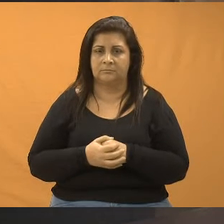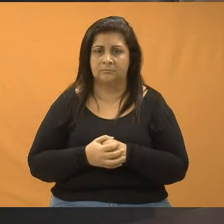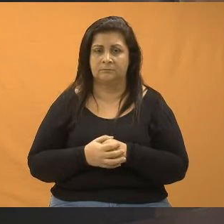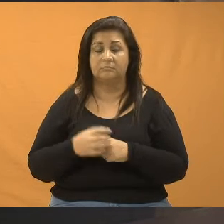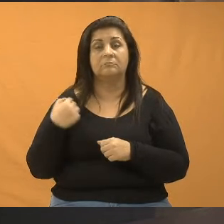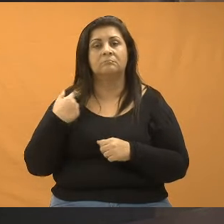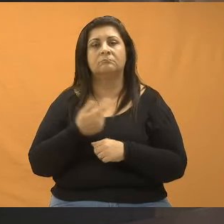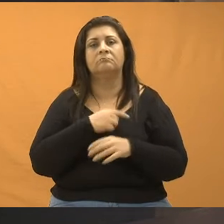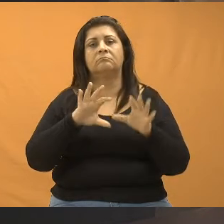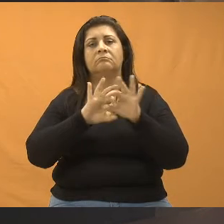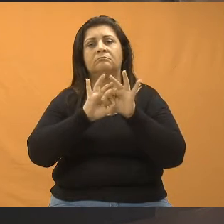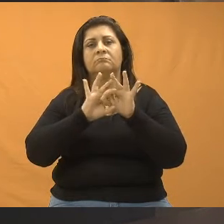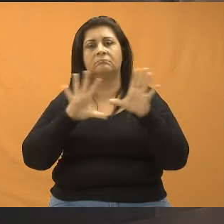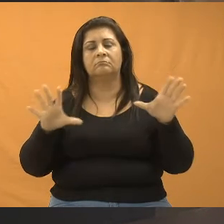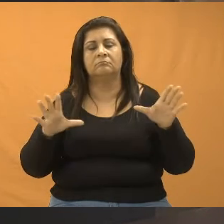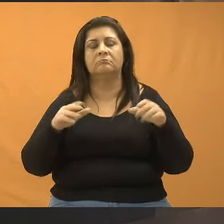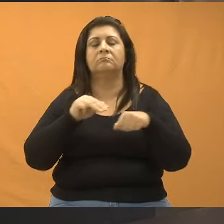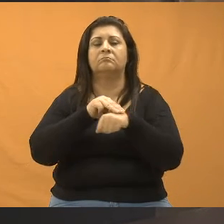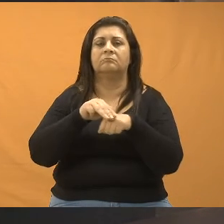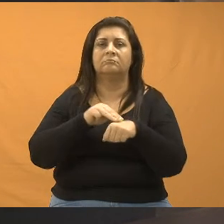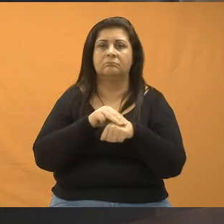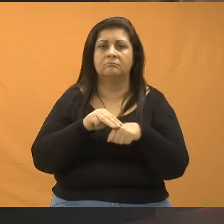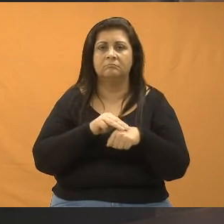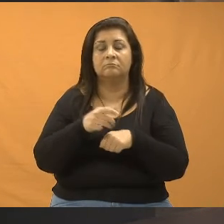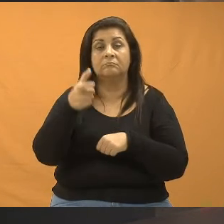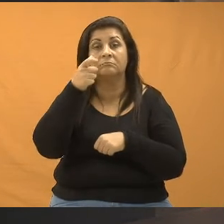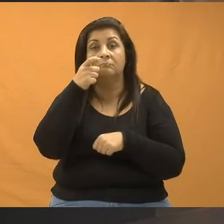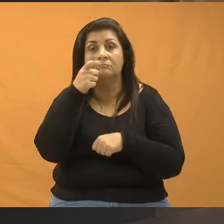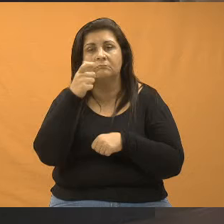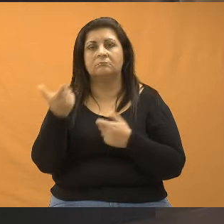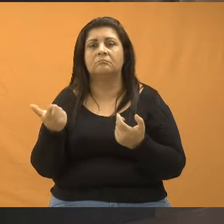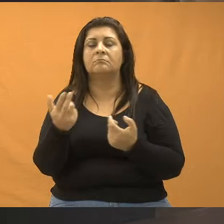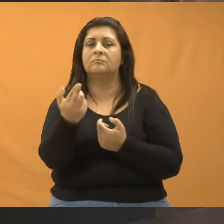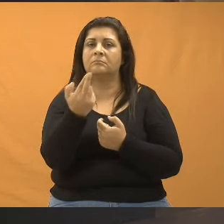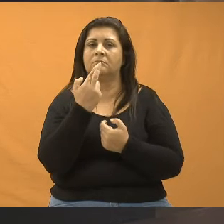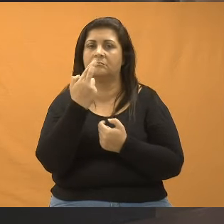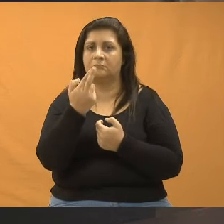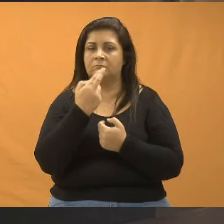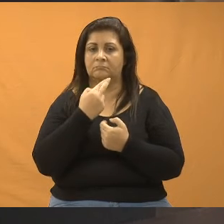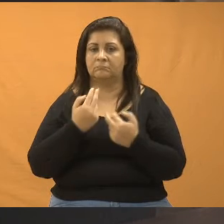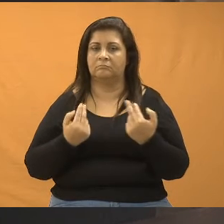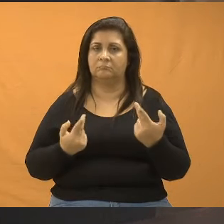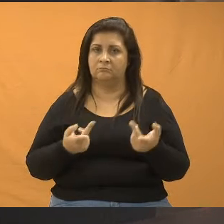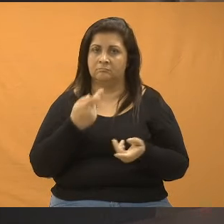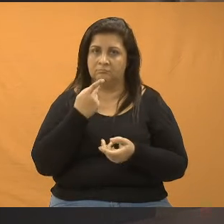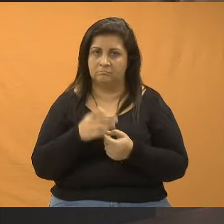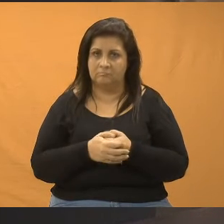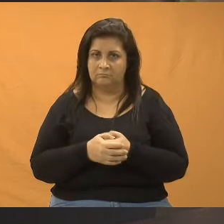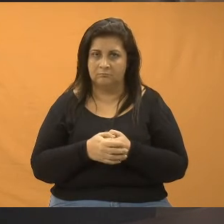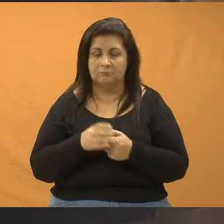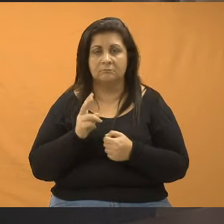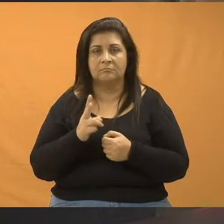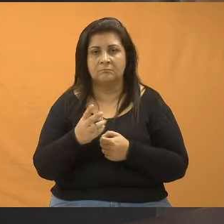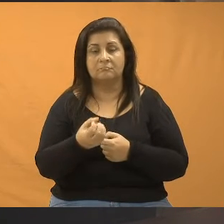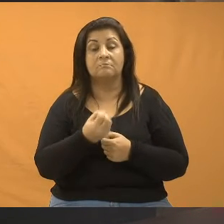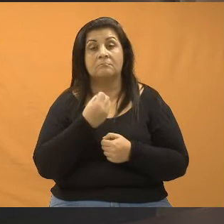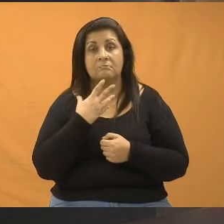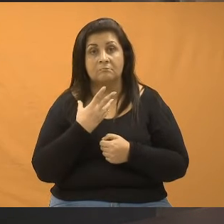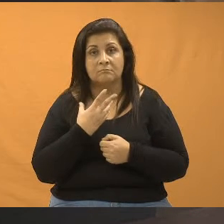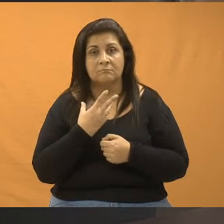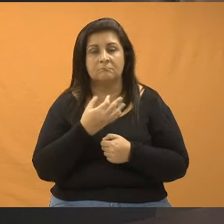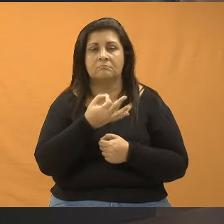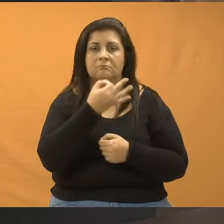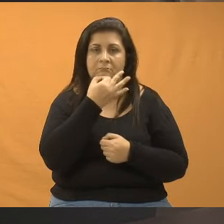aqui aberto à discussão para escutar soluções, não é? Porque, como eu falei, soluções são sempre muito